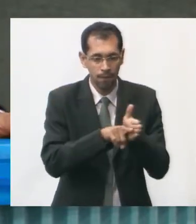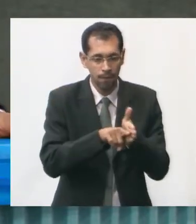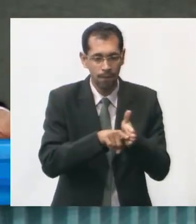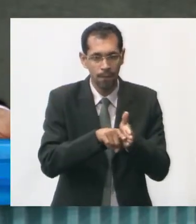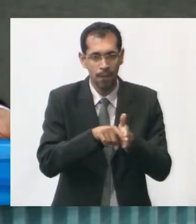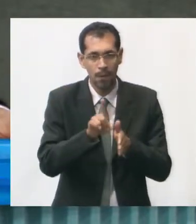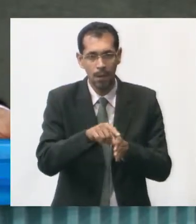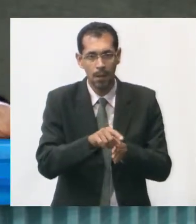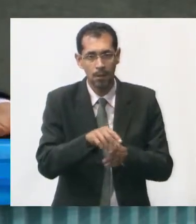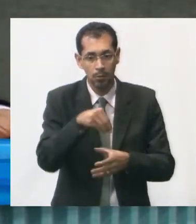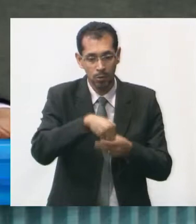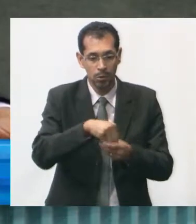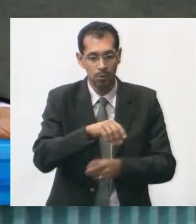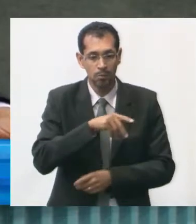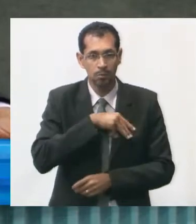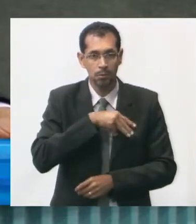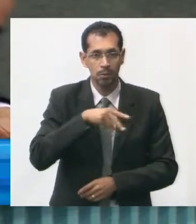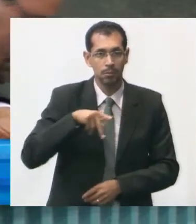Não entendi.